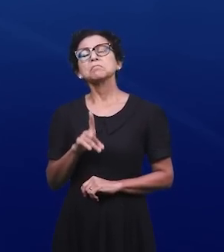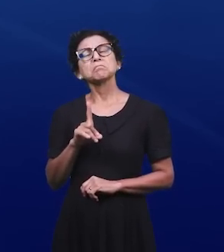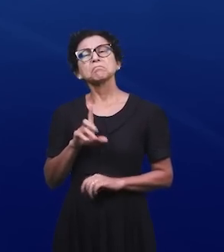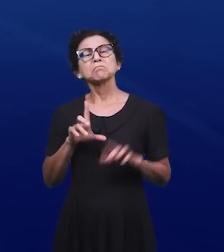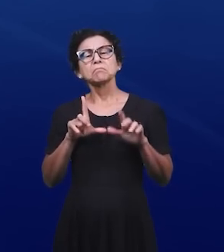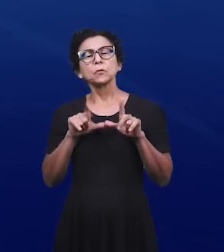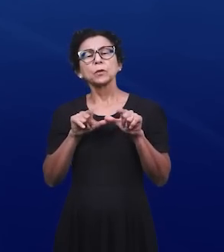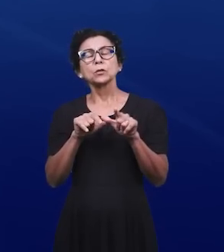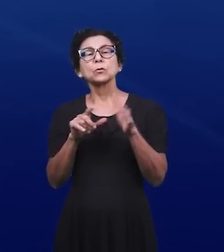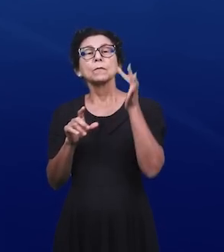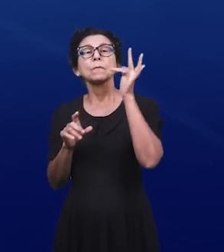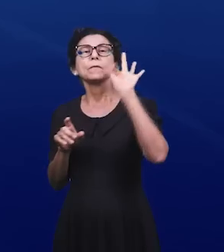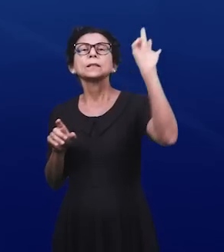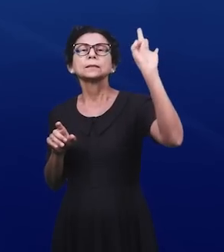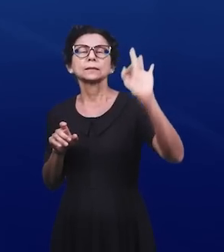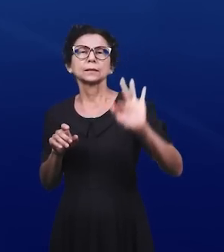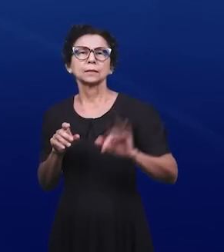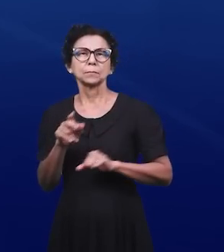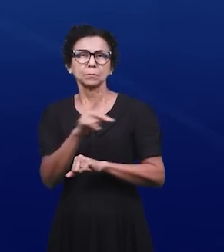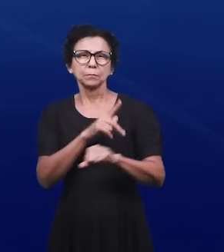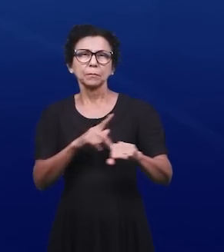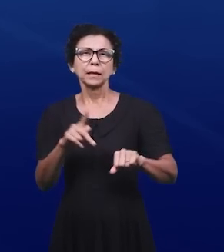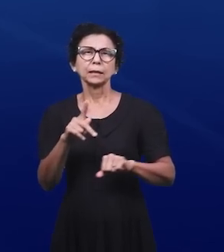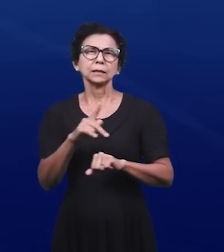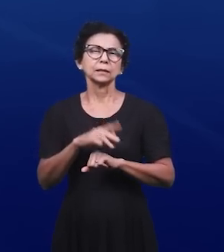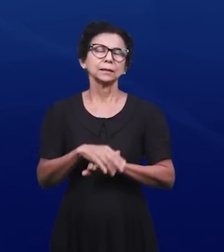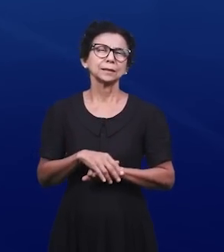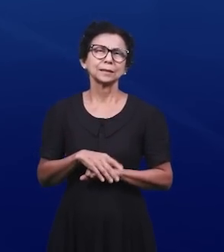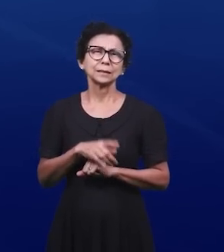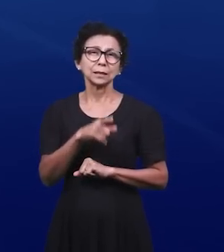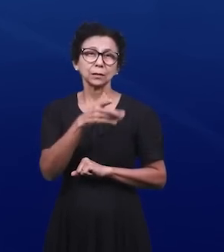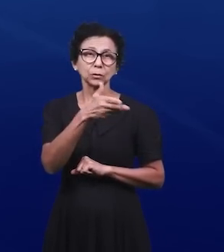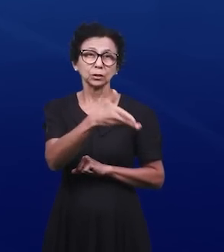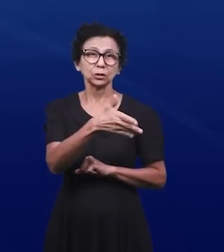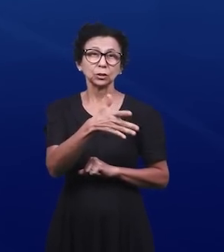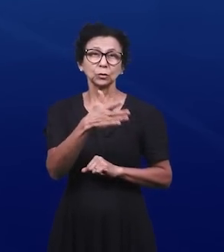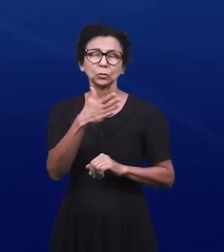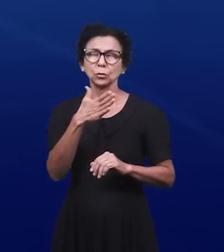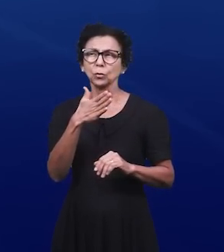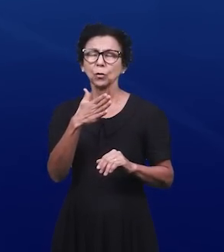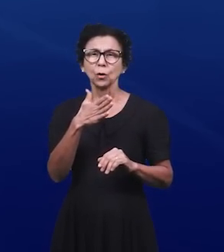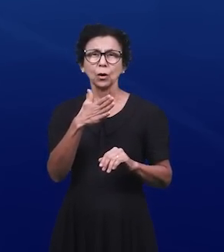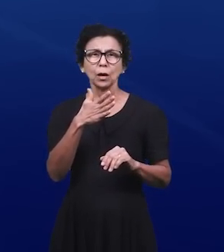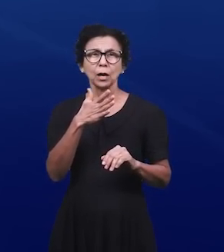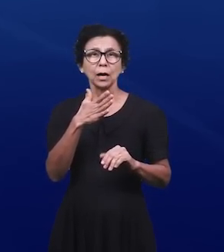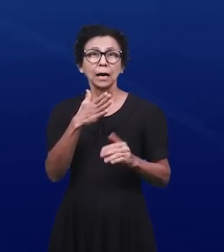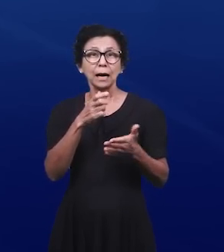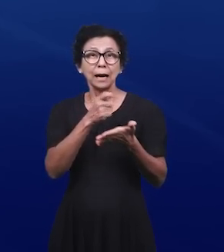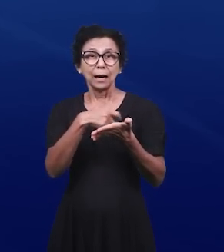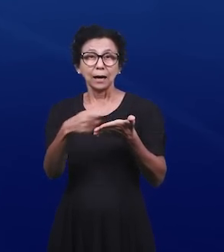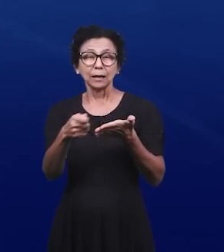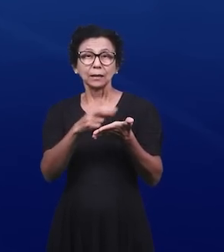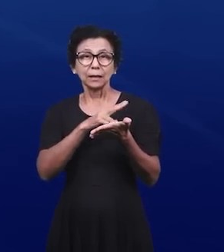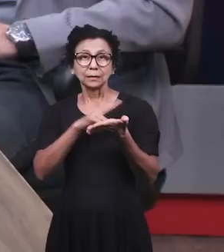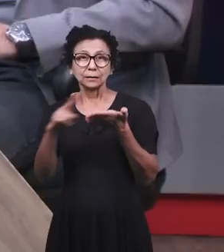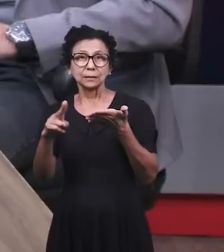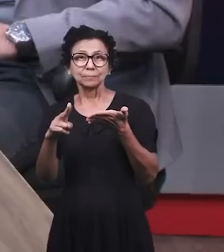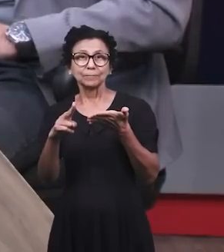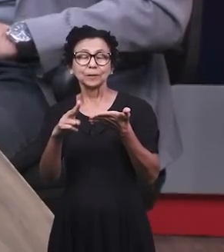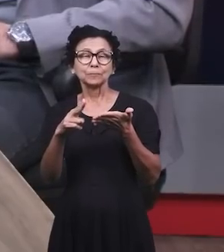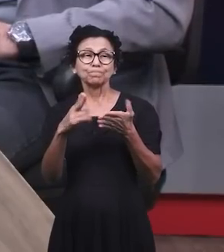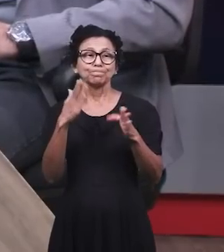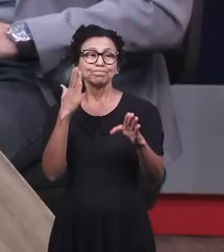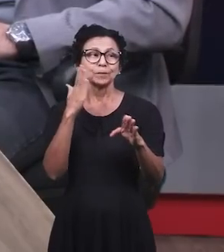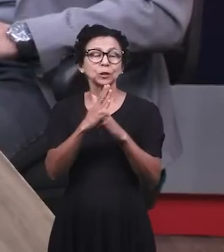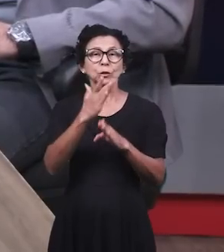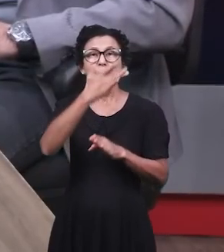que uma carta que ele tinha escrito tinha vazado, vamos dizer assim, informação, né, que era uma informação confidencial. Então ele começa a